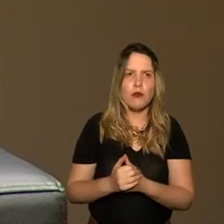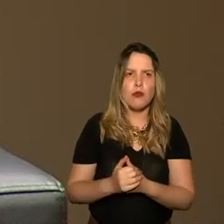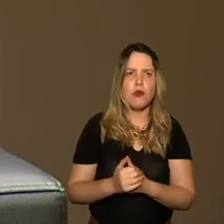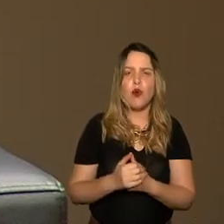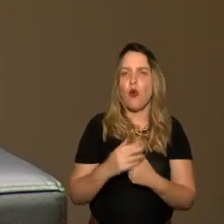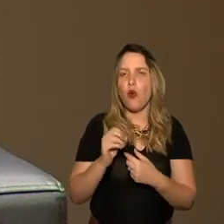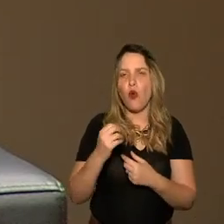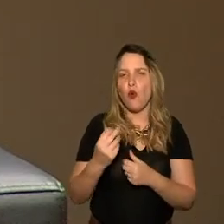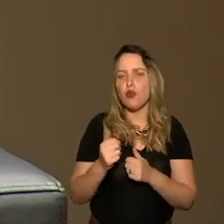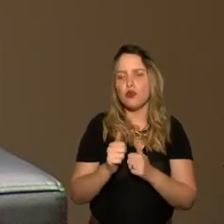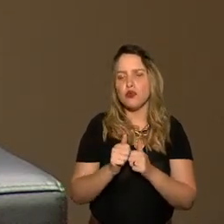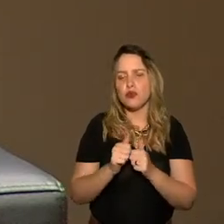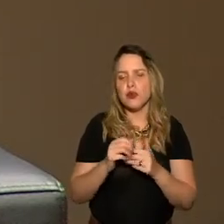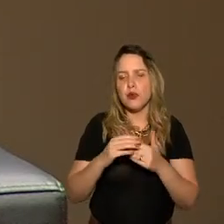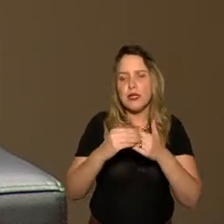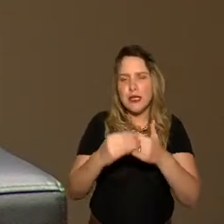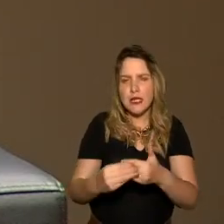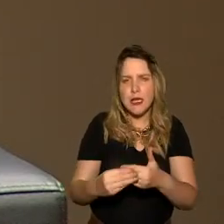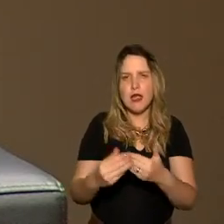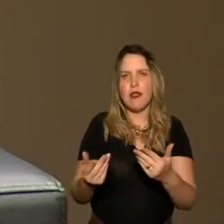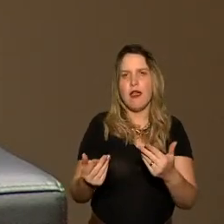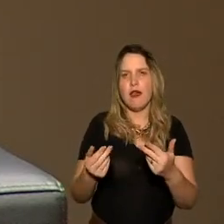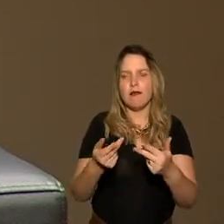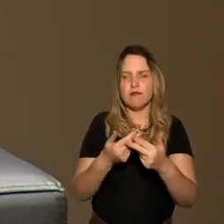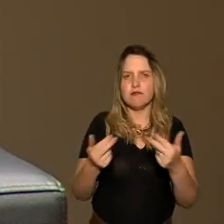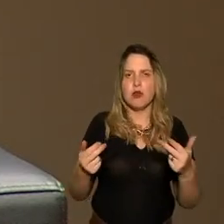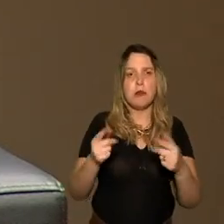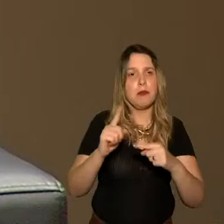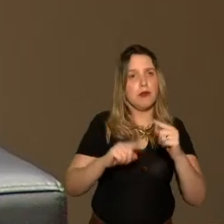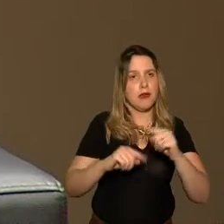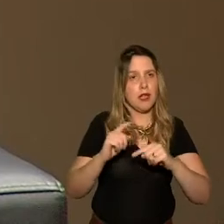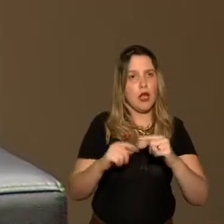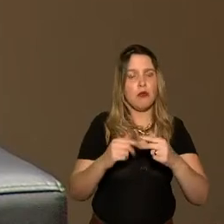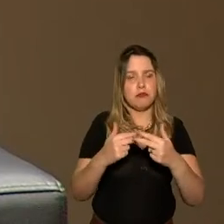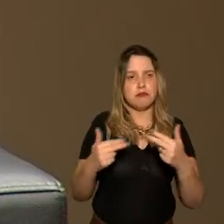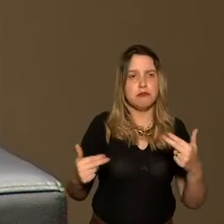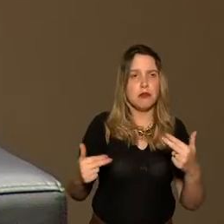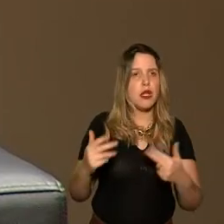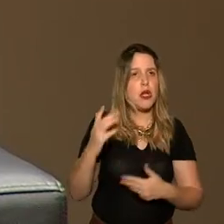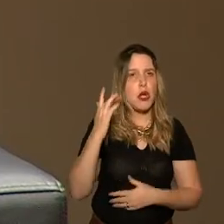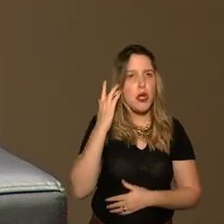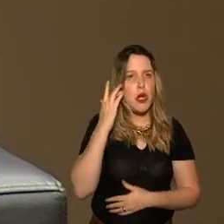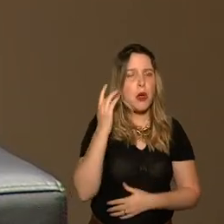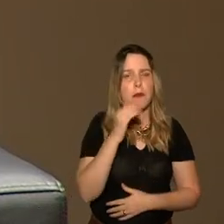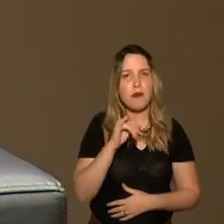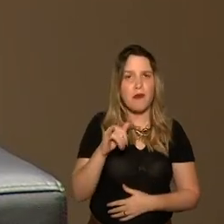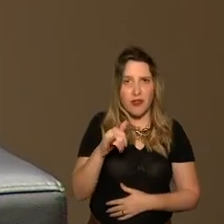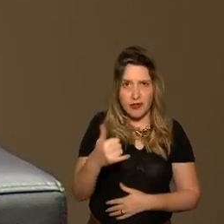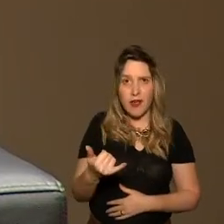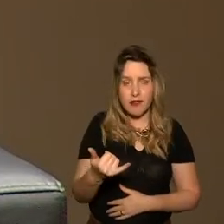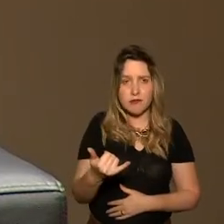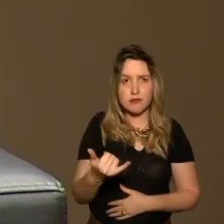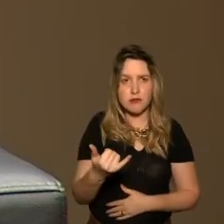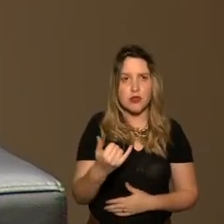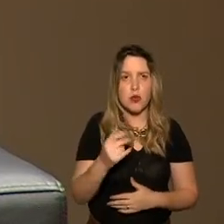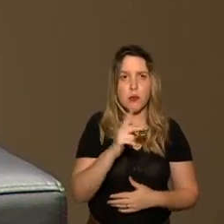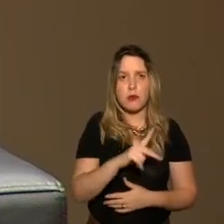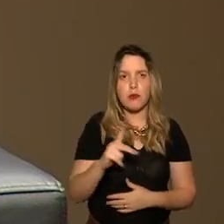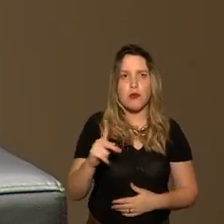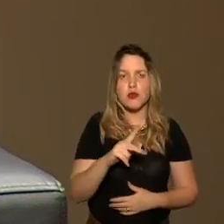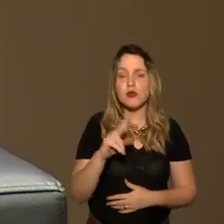um guia ou de uma visita guiada ou de uma visita mediada né Eu acho que é importante também dará o professor